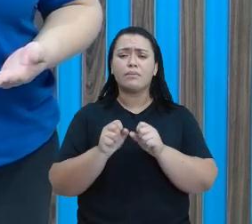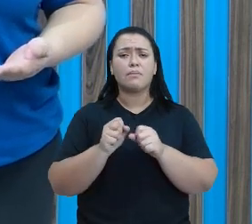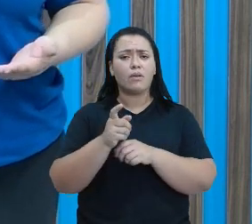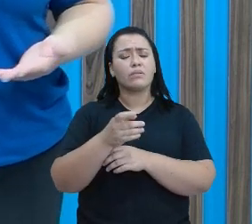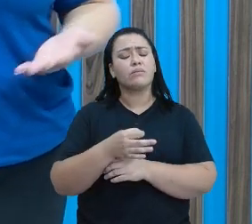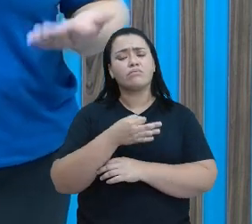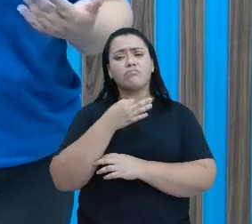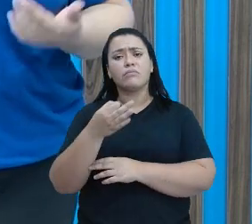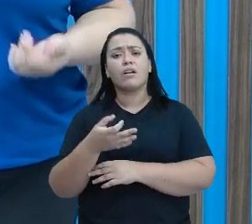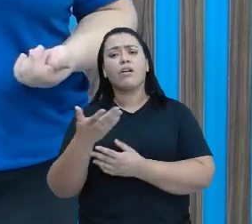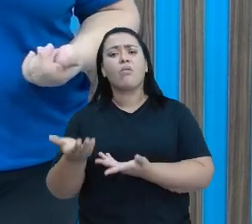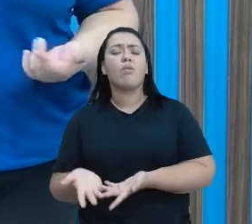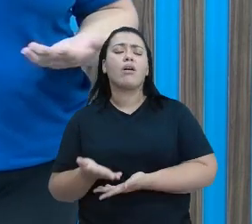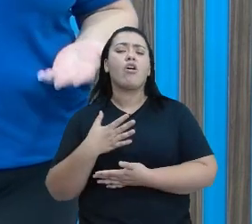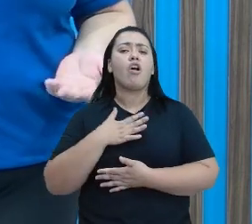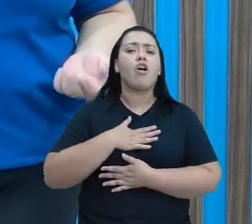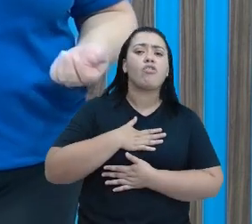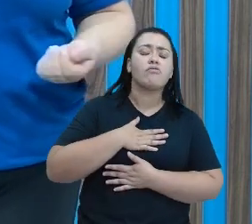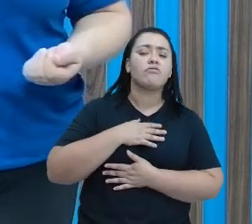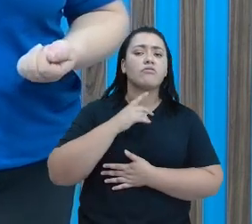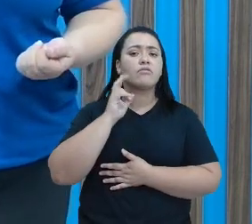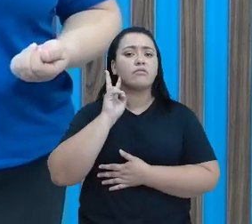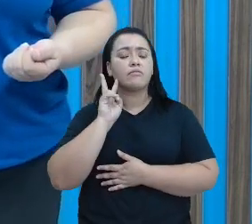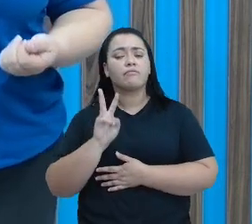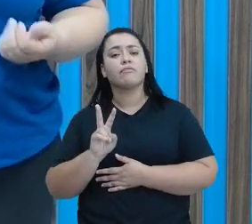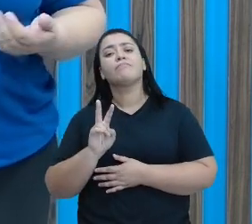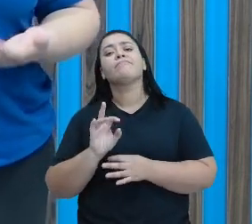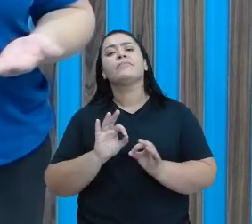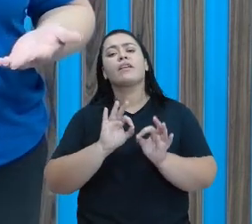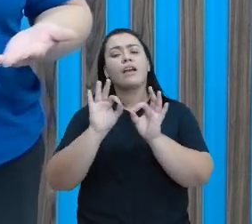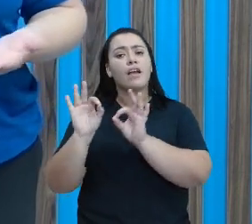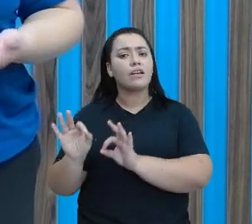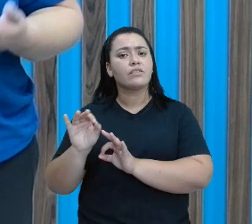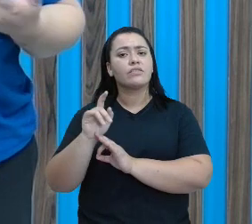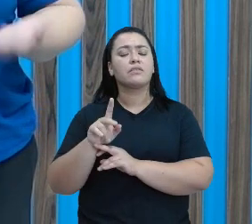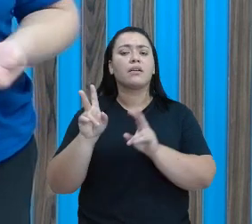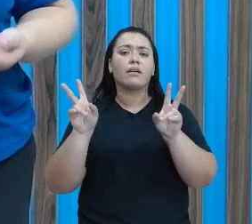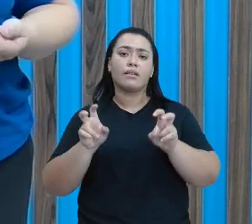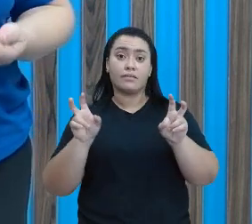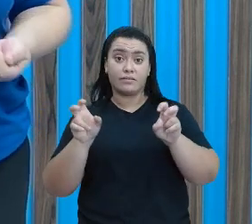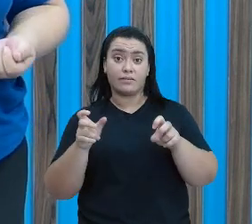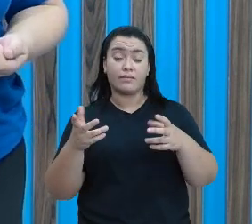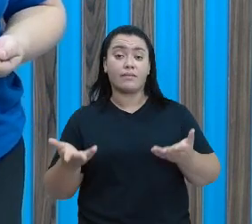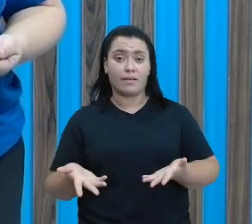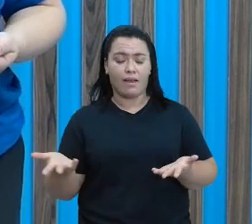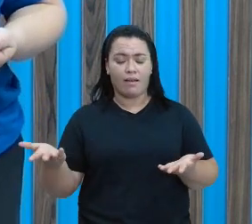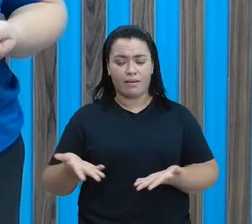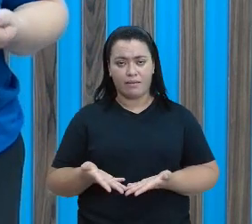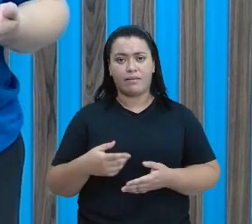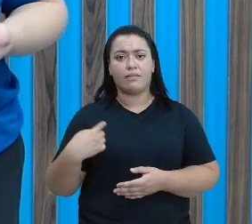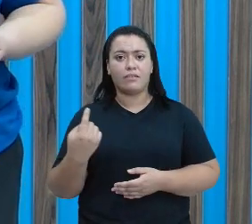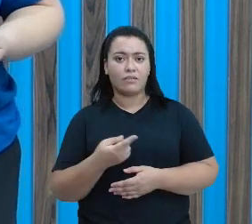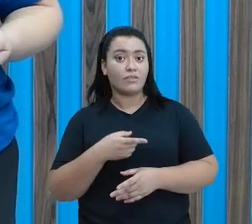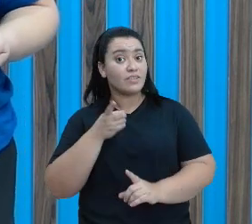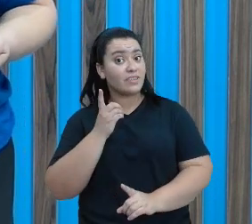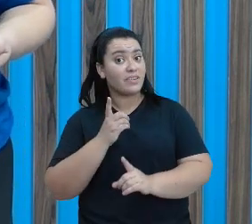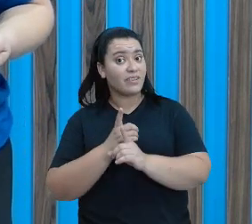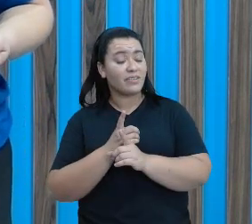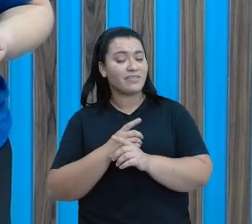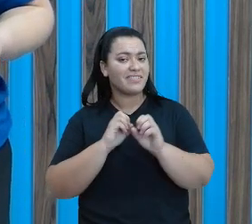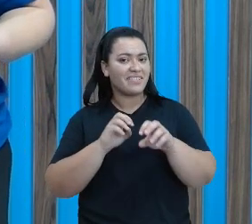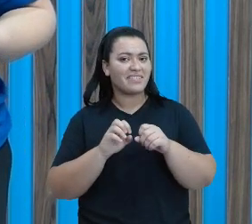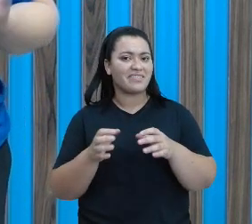sugerir algum tema, o que você gostaria que a gente falasse aqui, qual assunto que você gostaria que a gente abordasse aqui no nosso encontro da